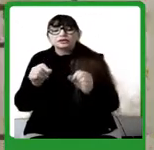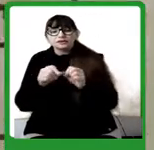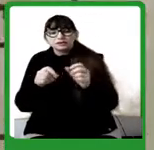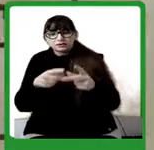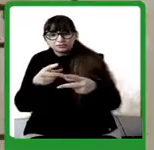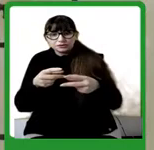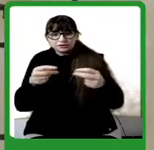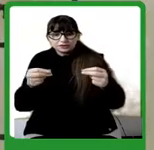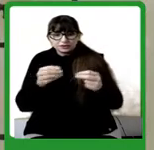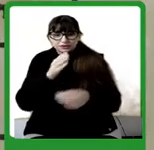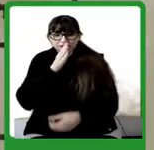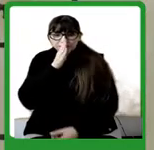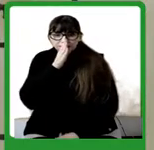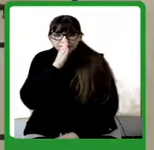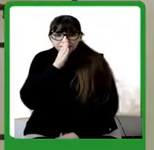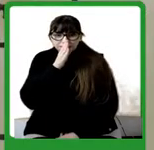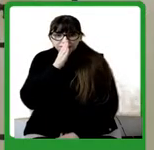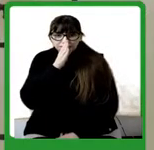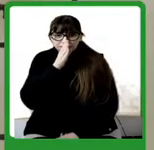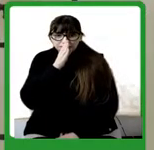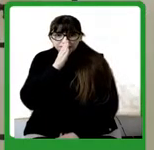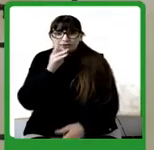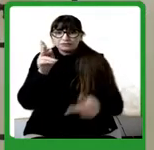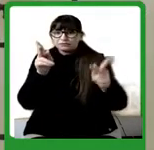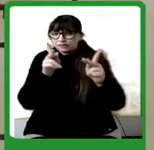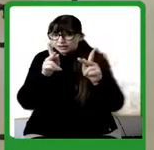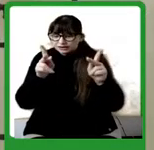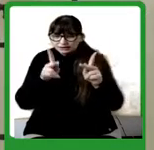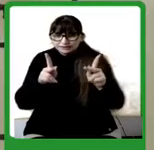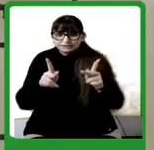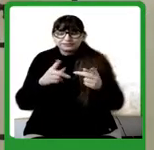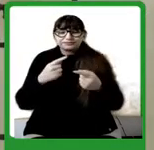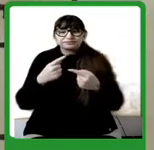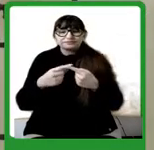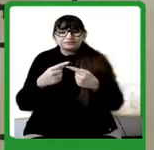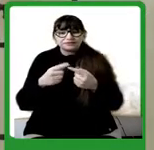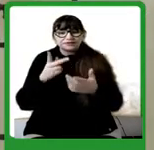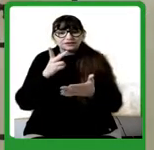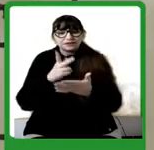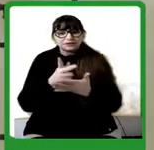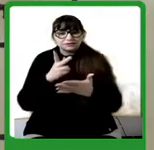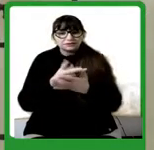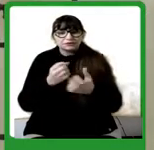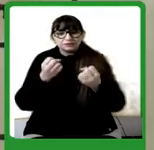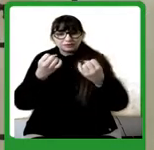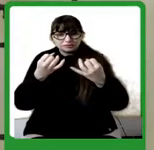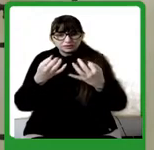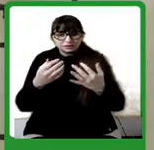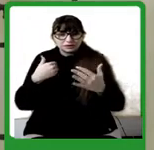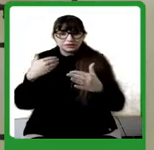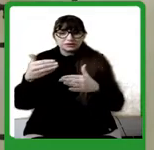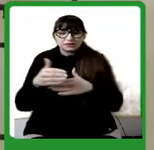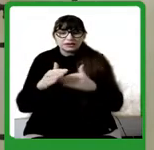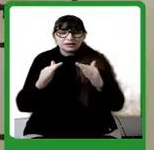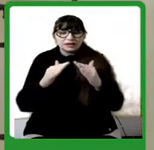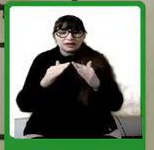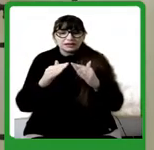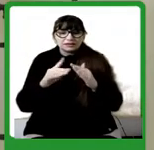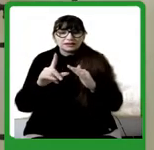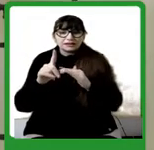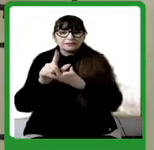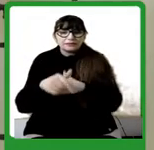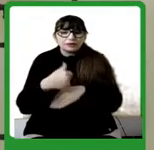o desgraçado, sossego, paz. Paz, porque eu sempre digo que lá em casa só vão dar valor o dia que eu